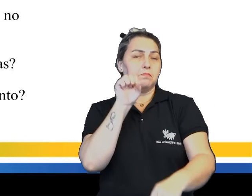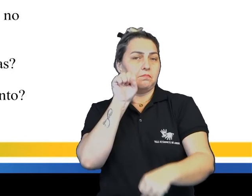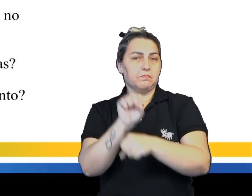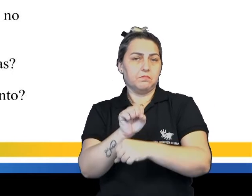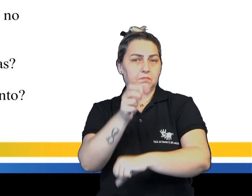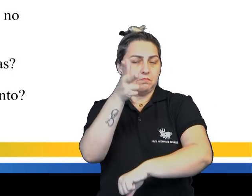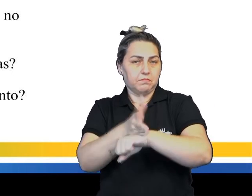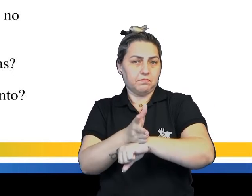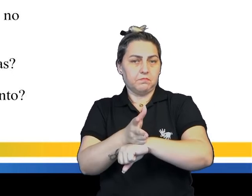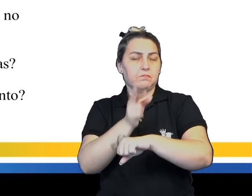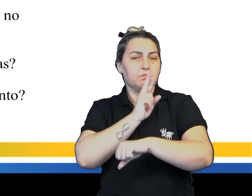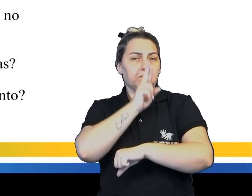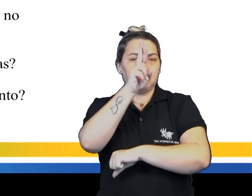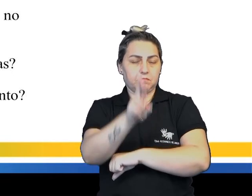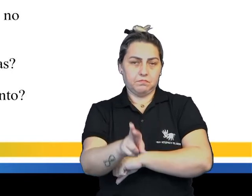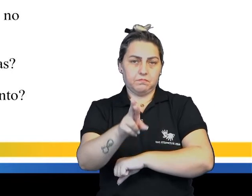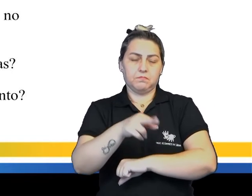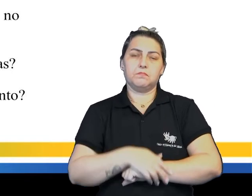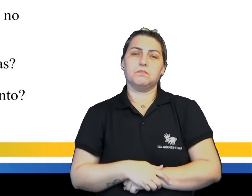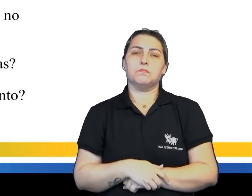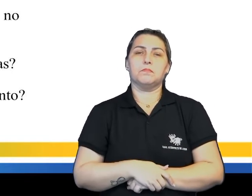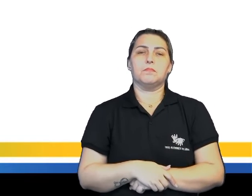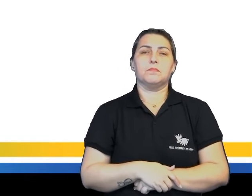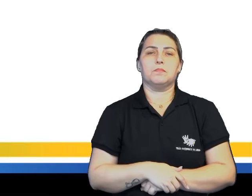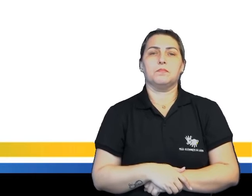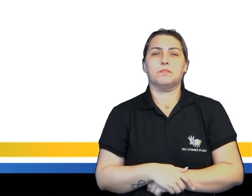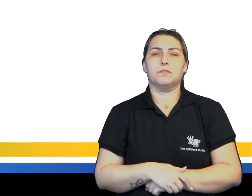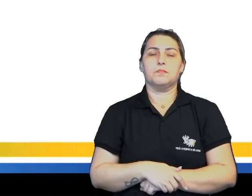pausa no seu vídeo para responder.